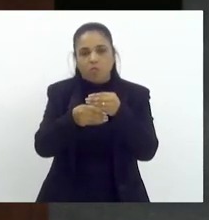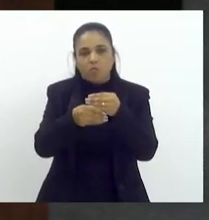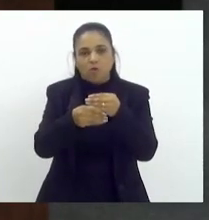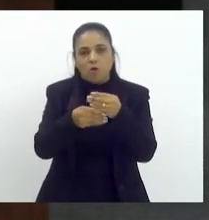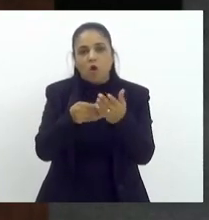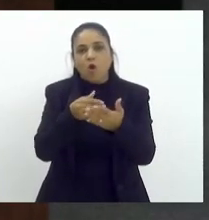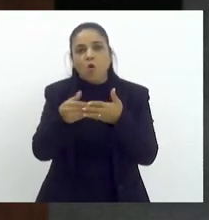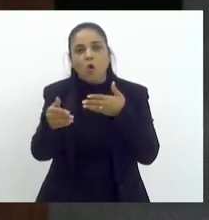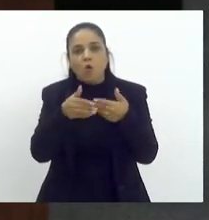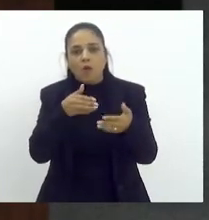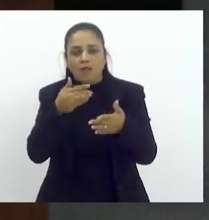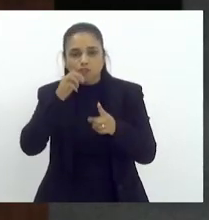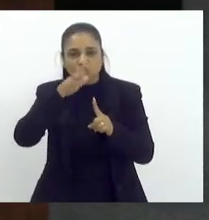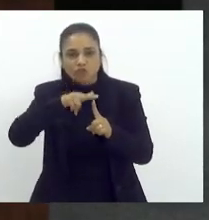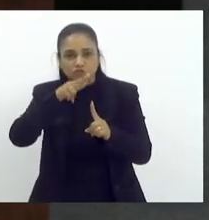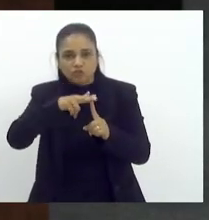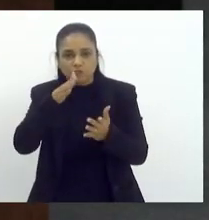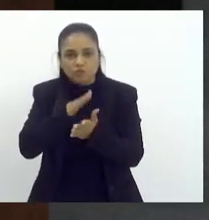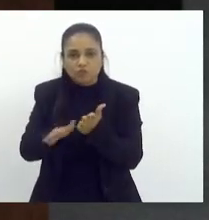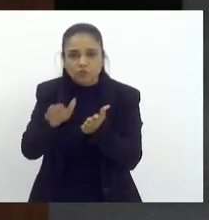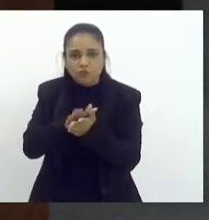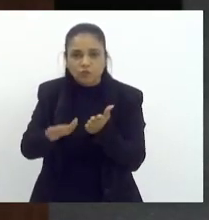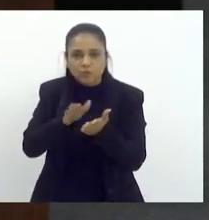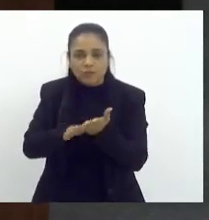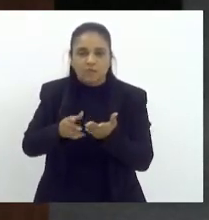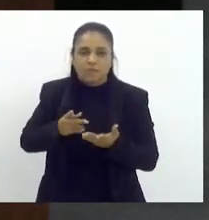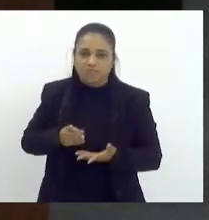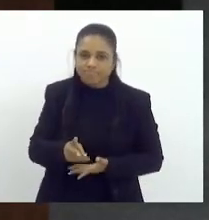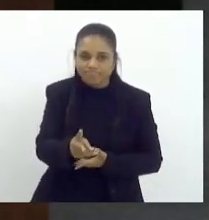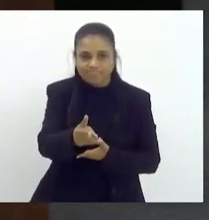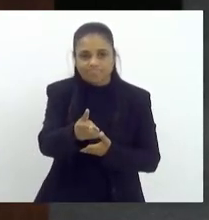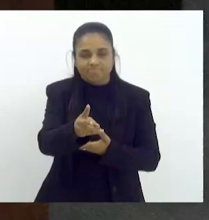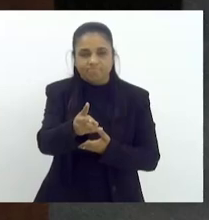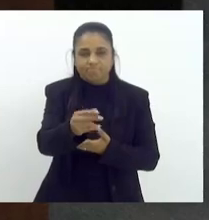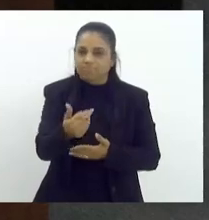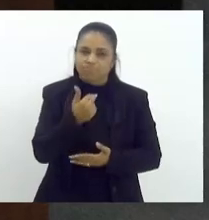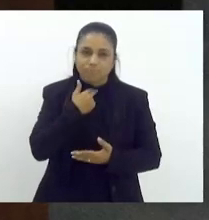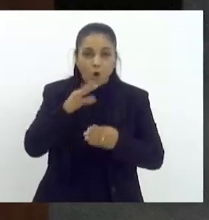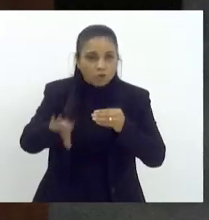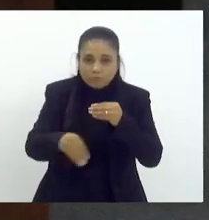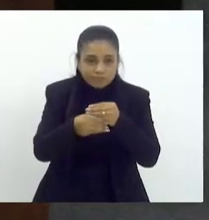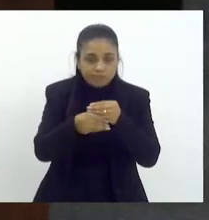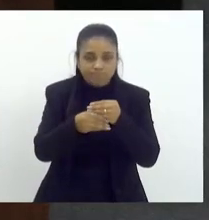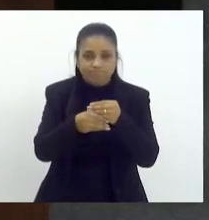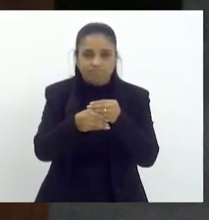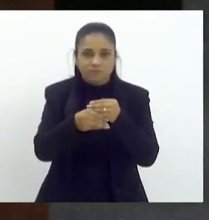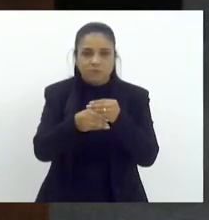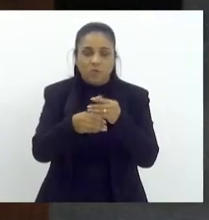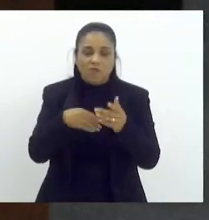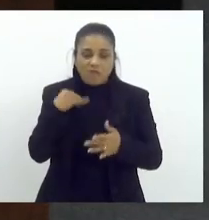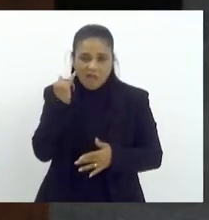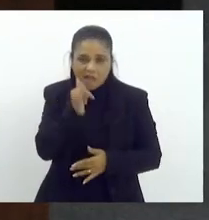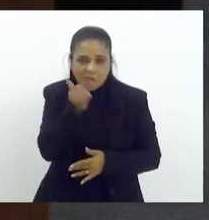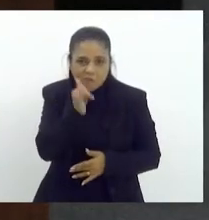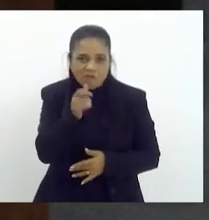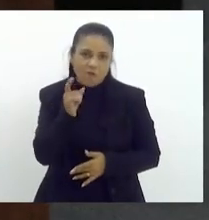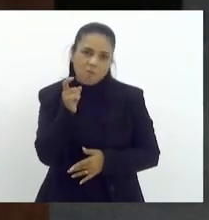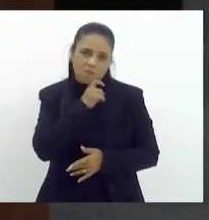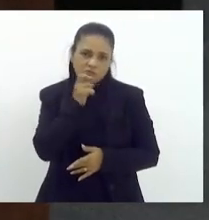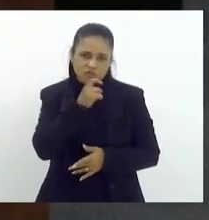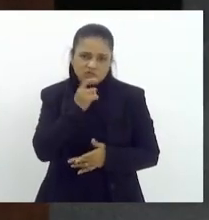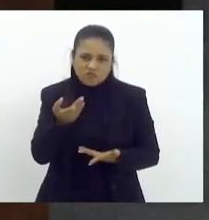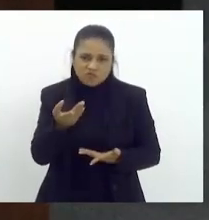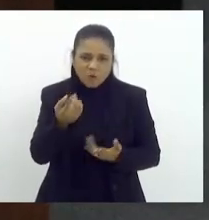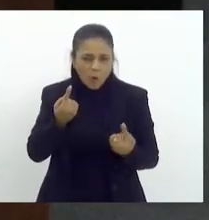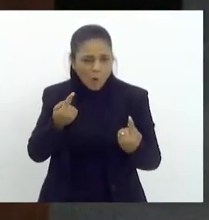de despesa de caráter permanente portanto é leviano quem vem aqui e faz esse fala esse tipo de mentira mas eu faço